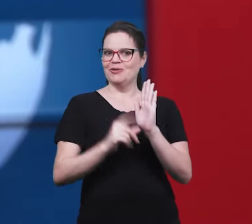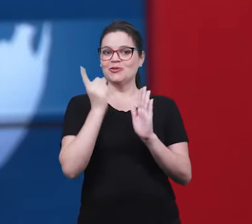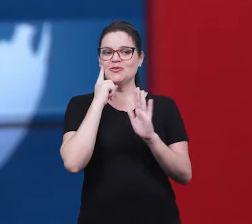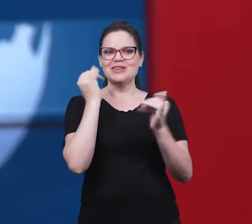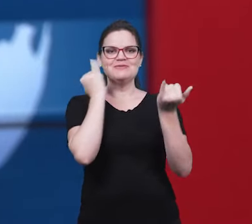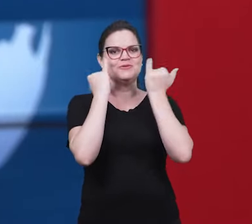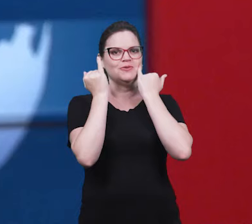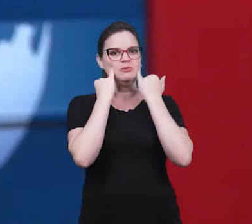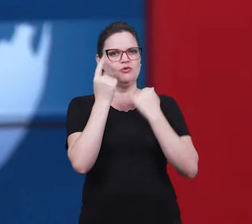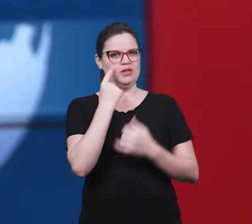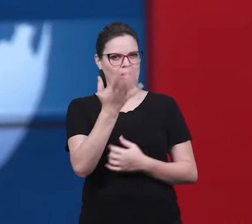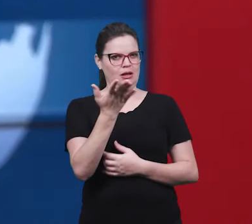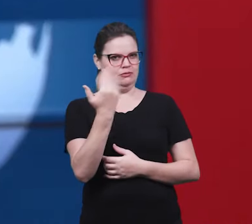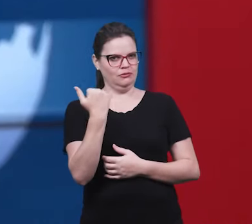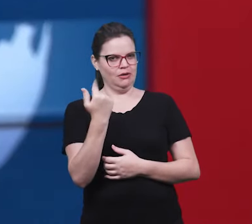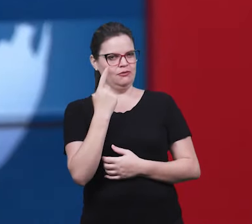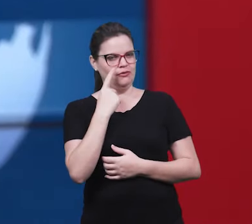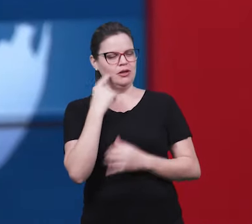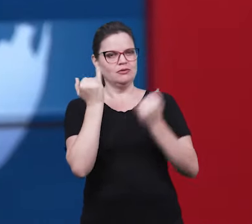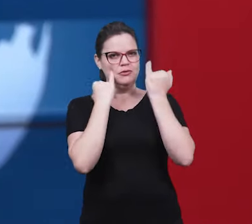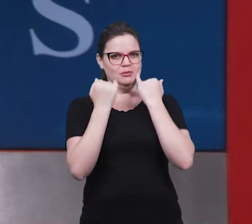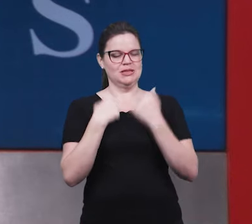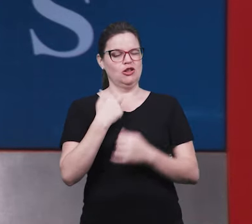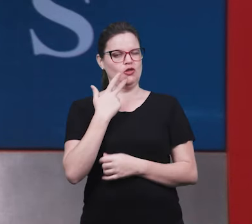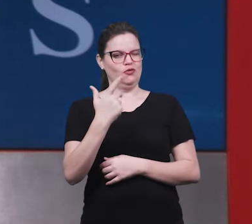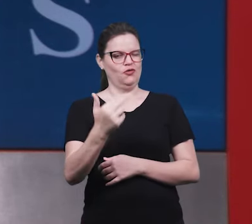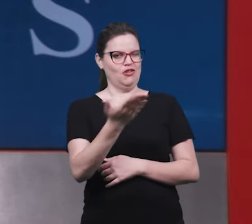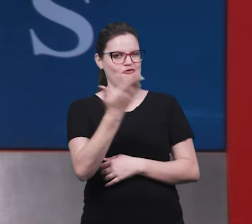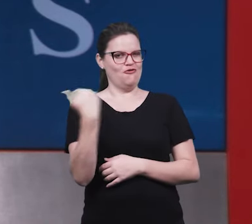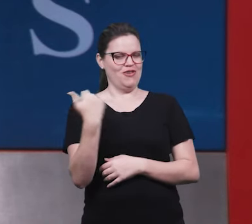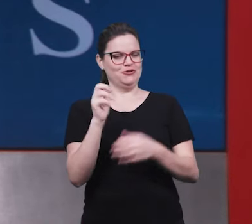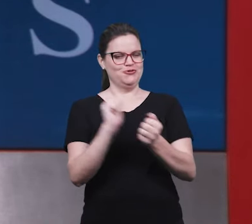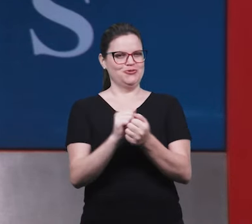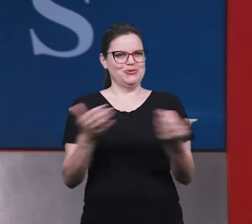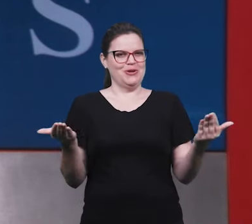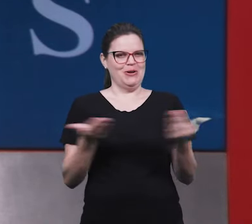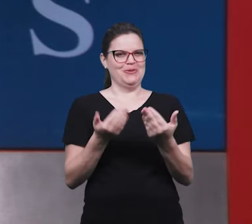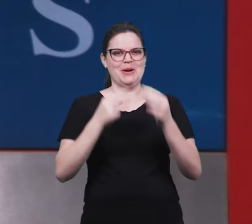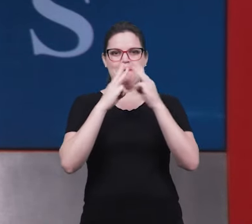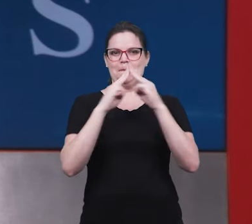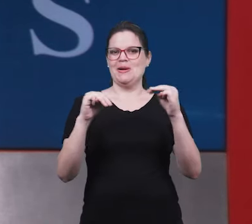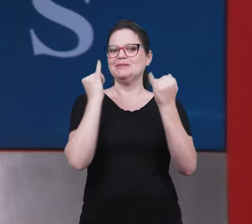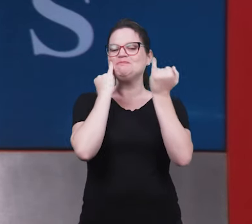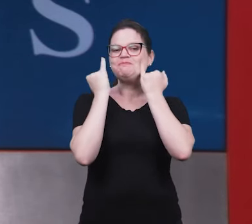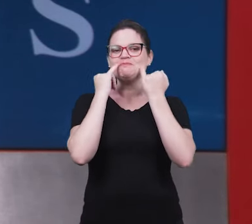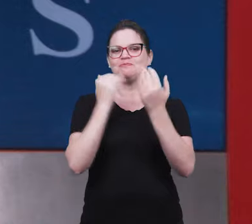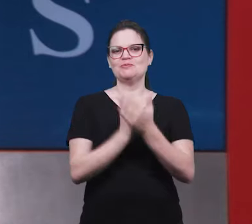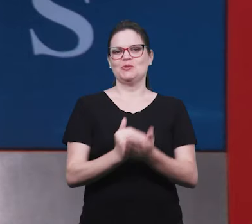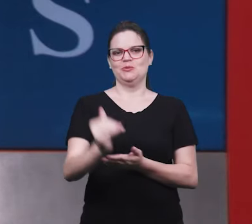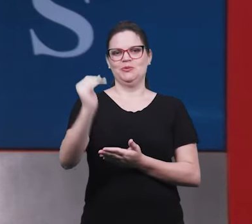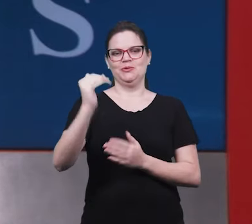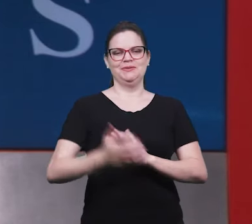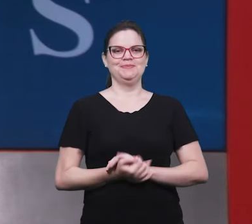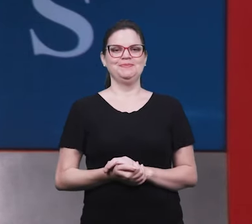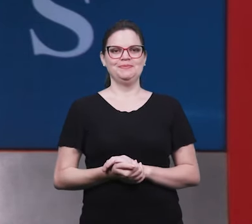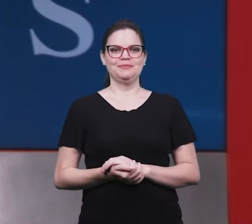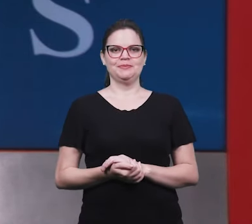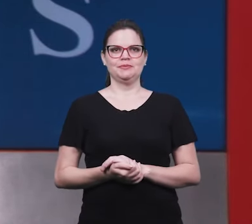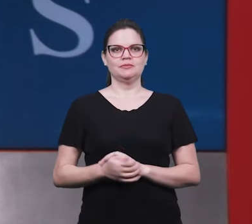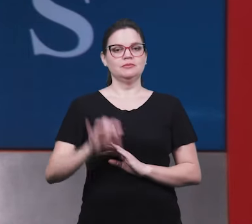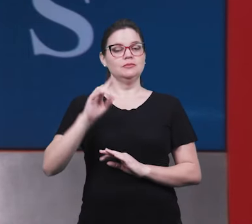vem comigo você quer saber mais sobre as notícias Então vem comigo vem para cá Porque a partir de agora o marain News está entrando no ar e